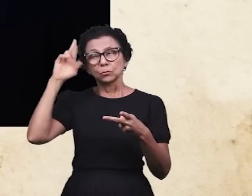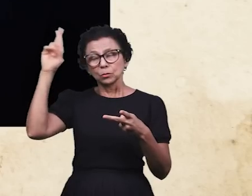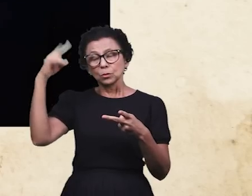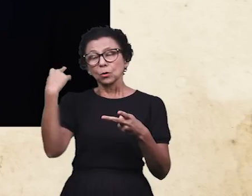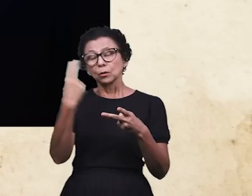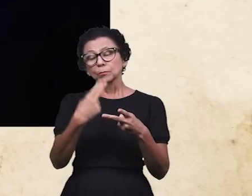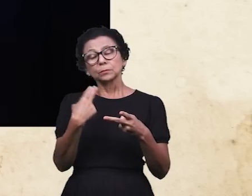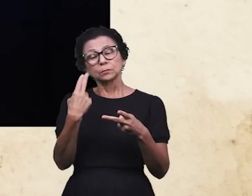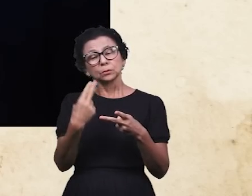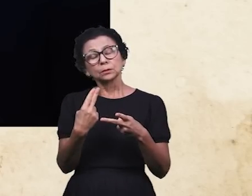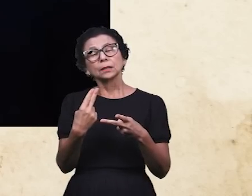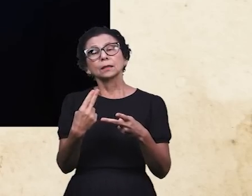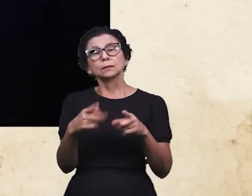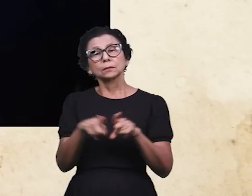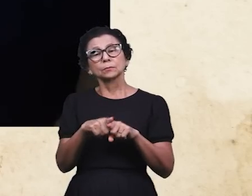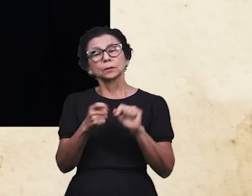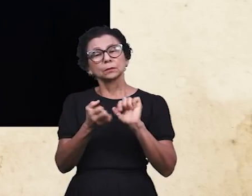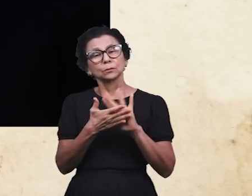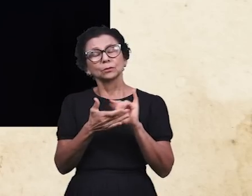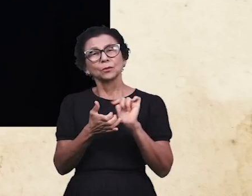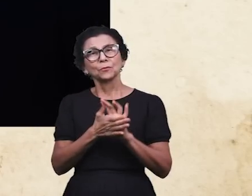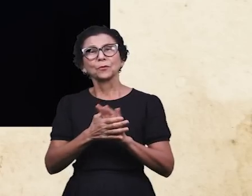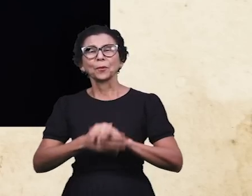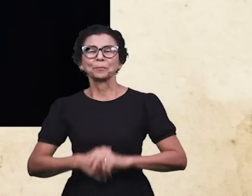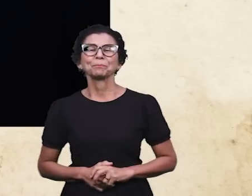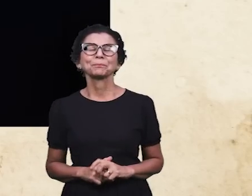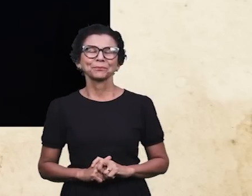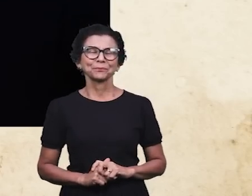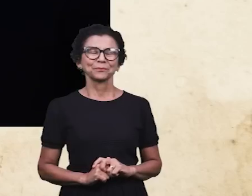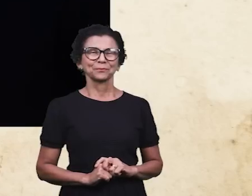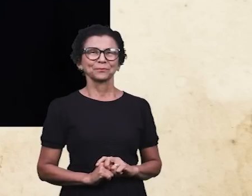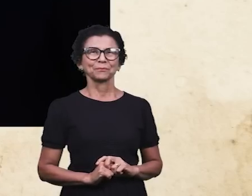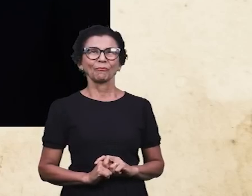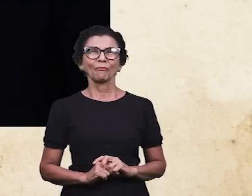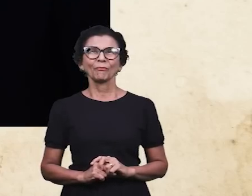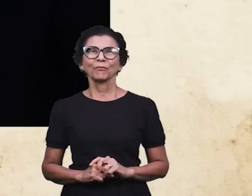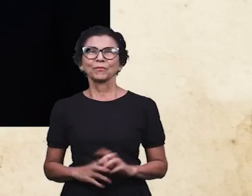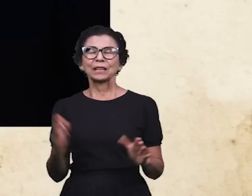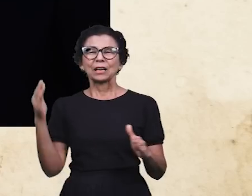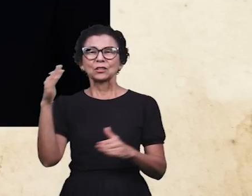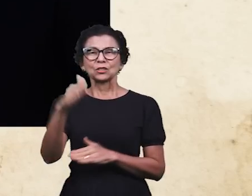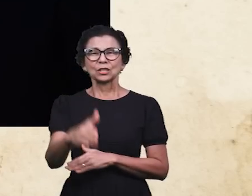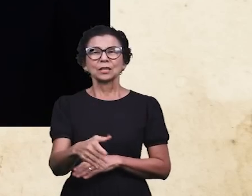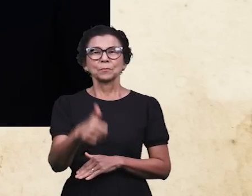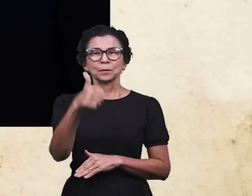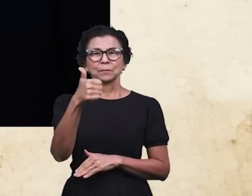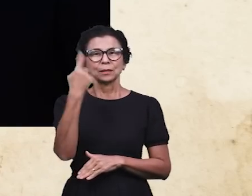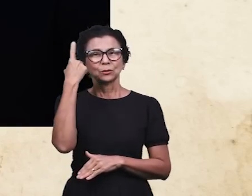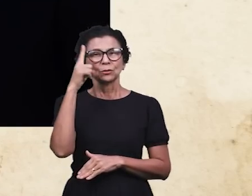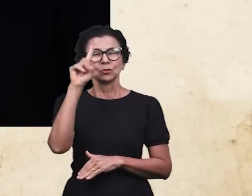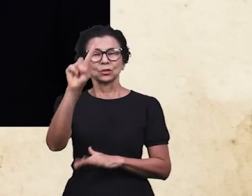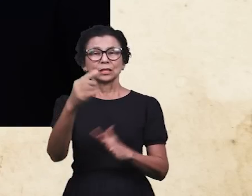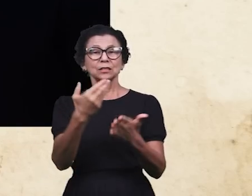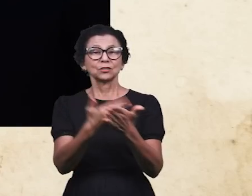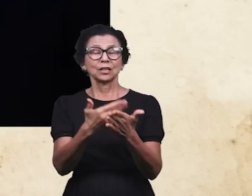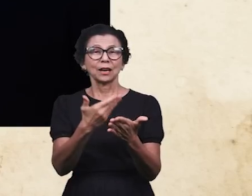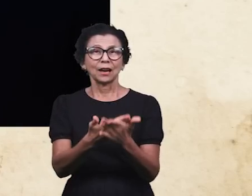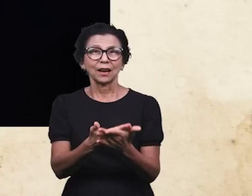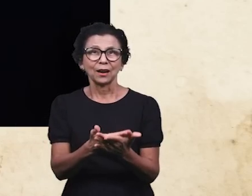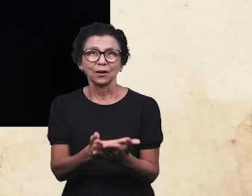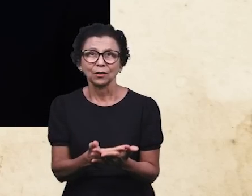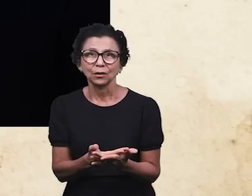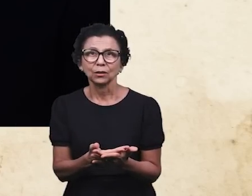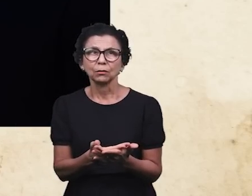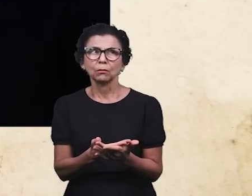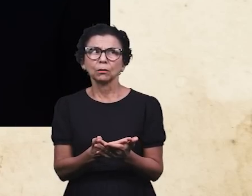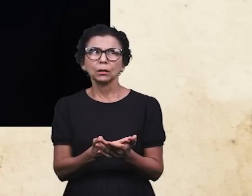né, que Ele me usasse dessa maneira no louvor. E aí eu cheguei na universidade para o meu primeiro dia de aula e foi uma coisa que eu nem